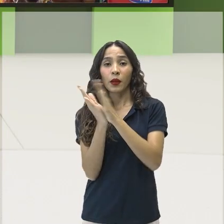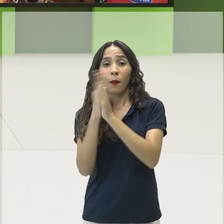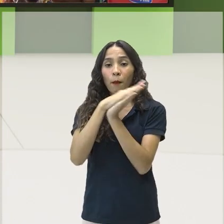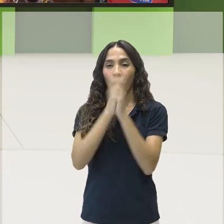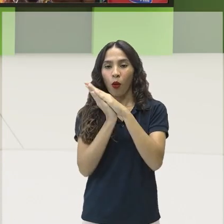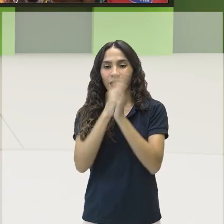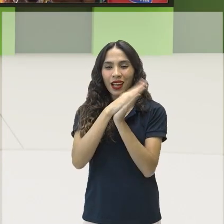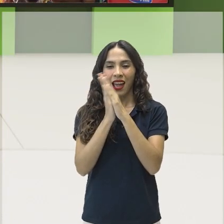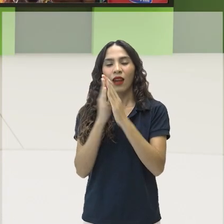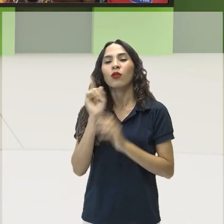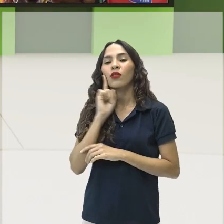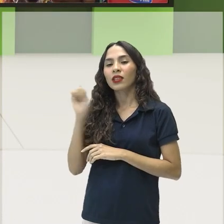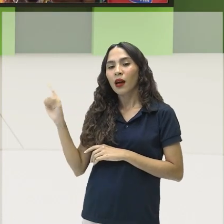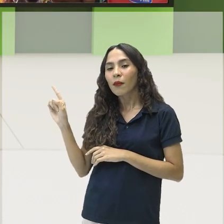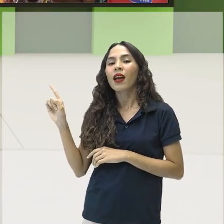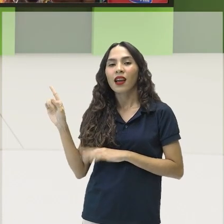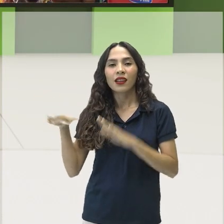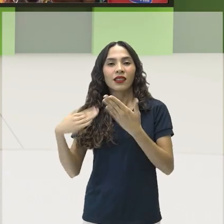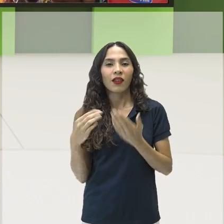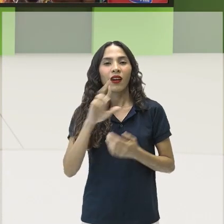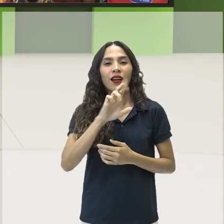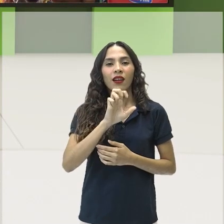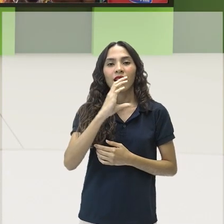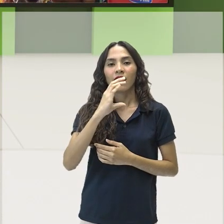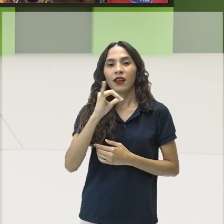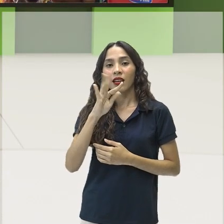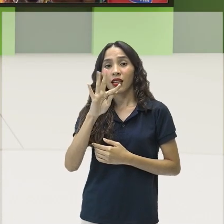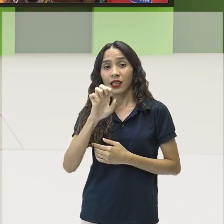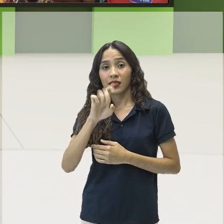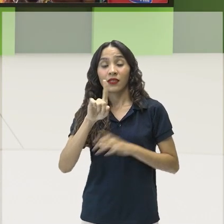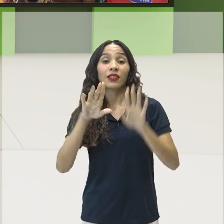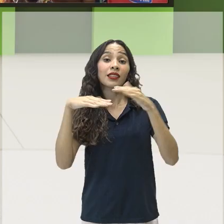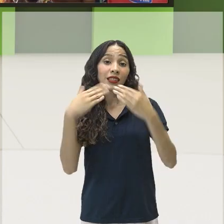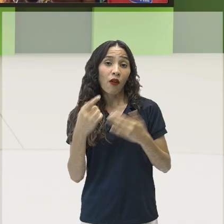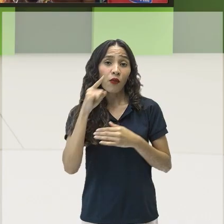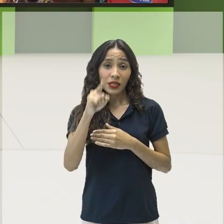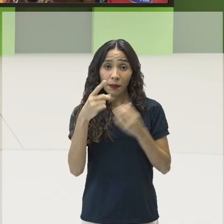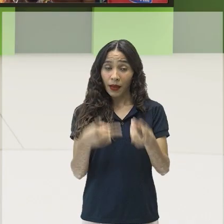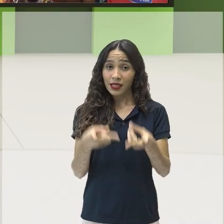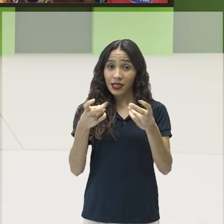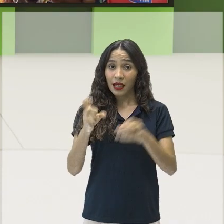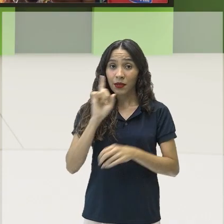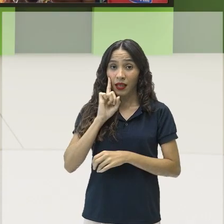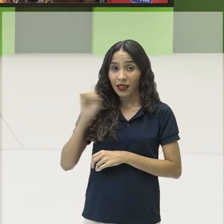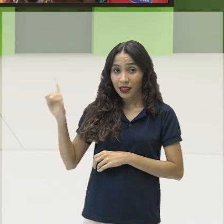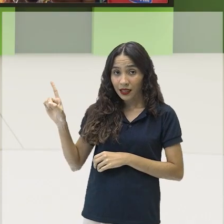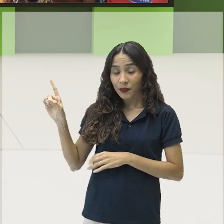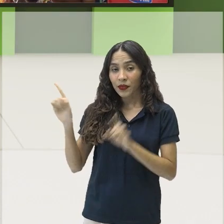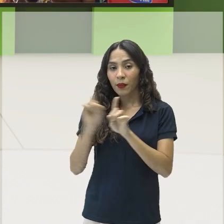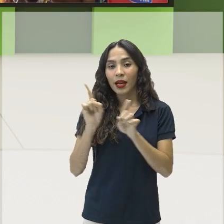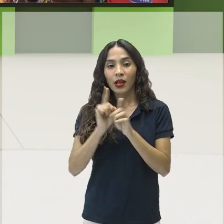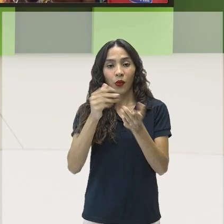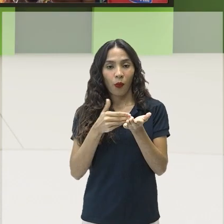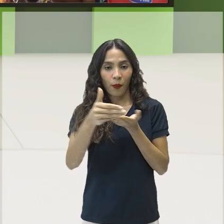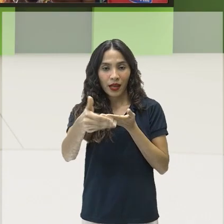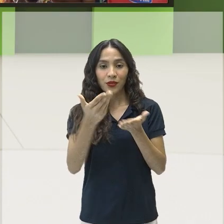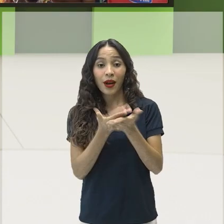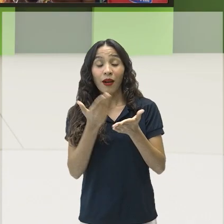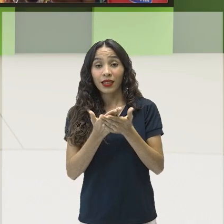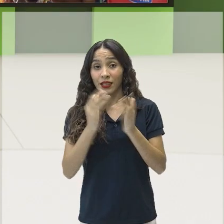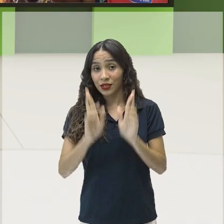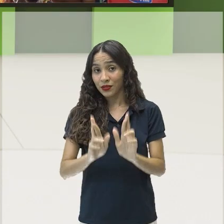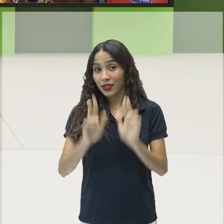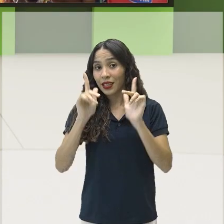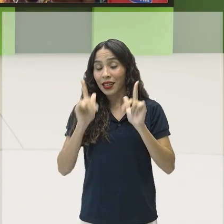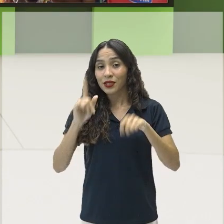ali Recife, Olinda e o carnaval também, Então, observem aqui no início dessa aula